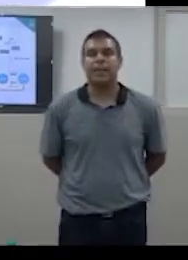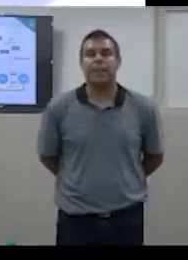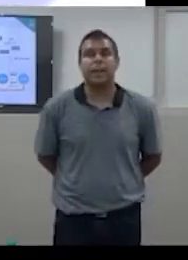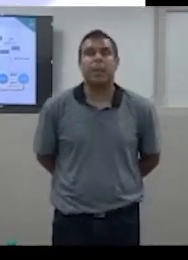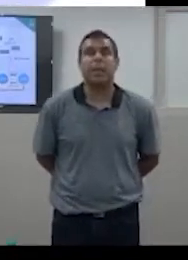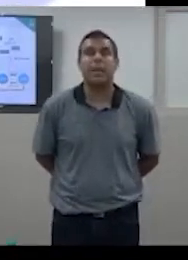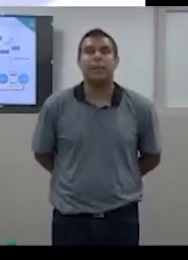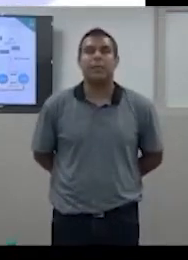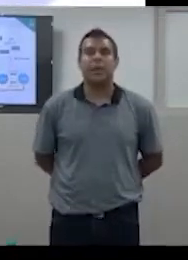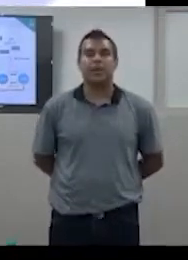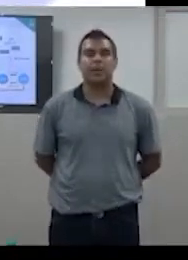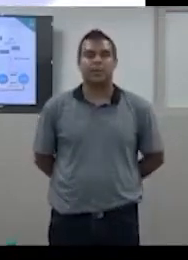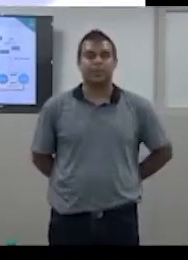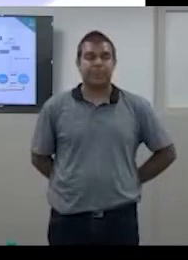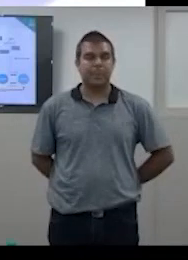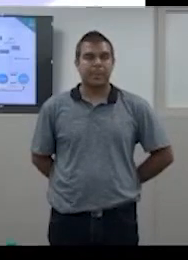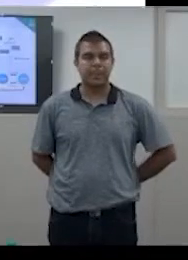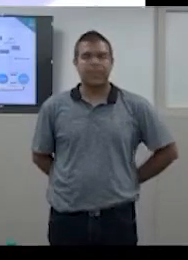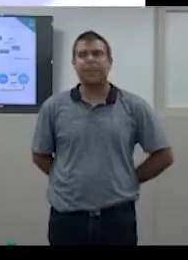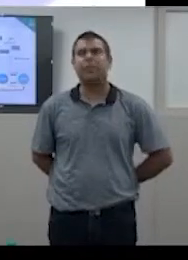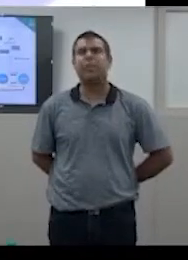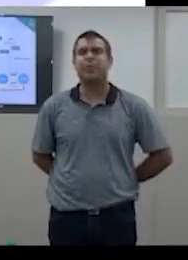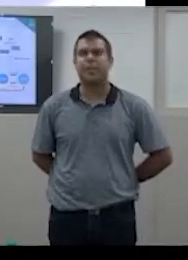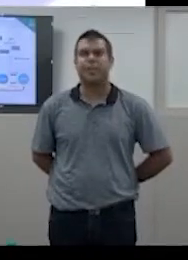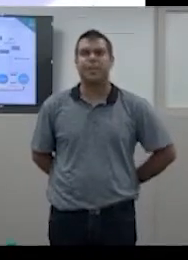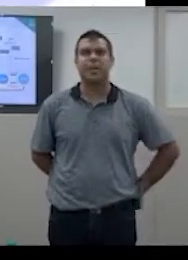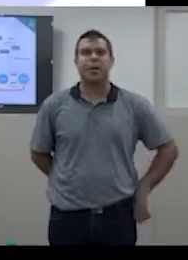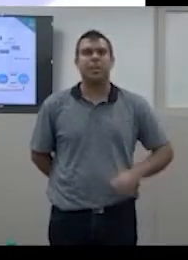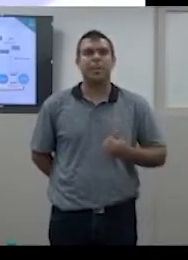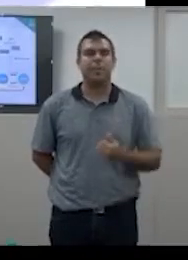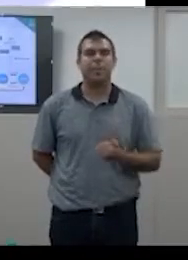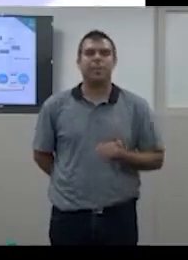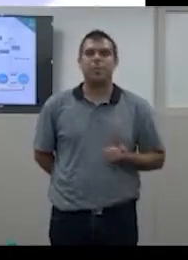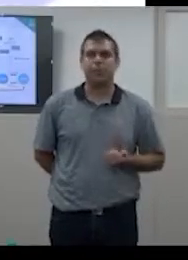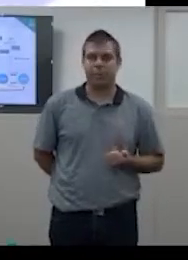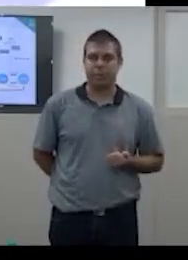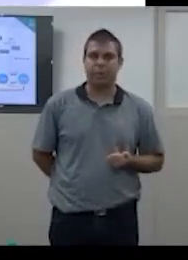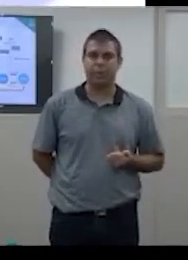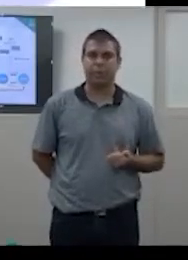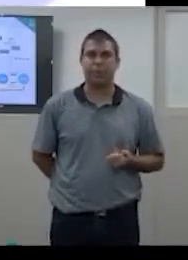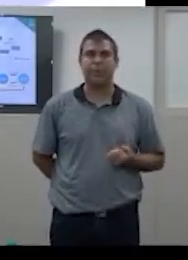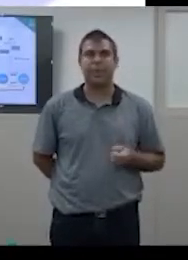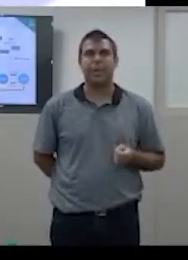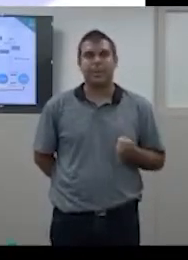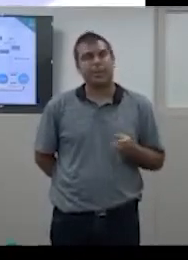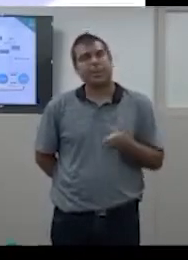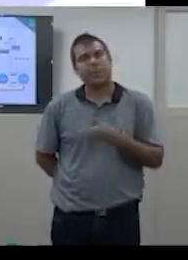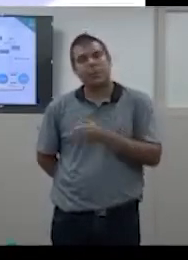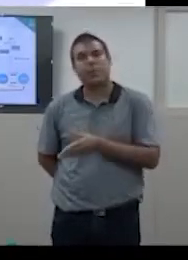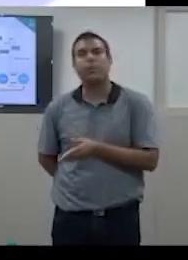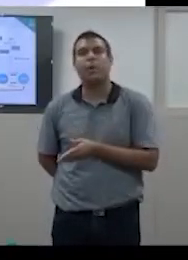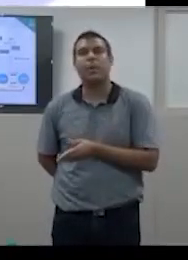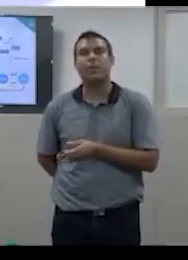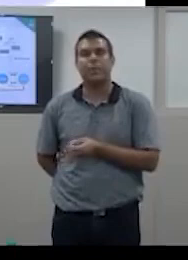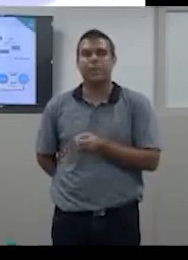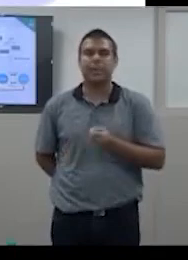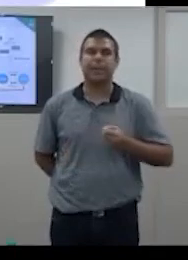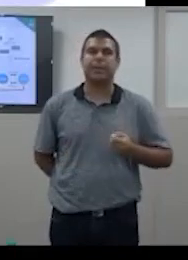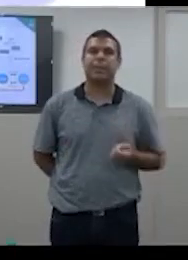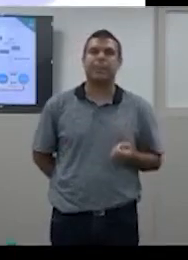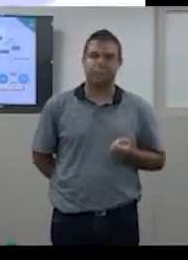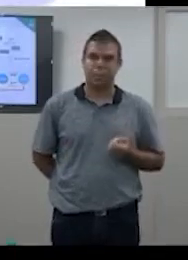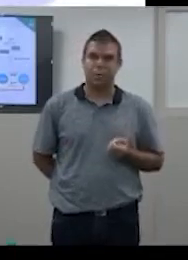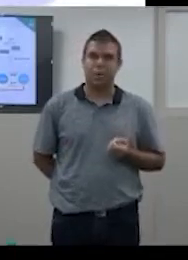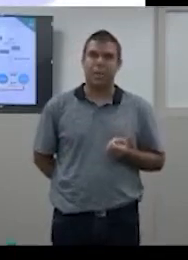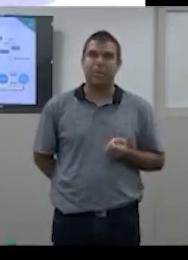que você vai ter isso aí? O que faz isso? Vamos pegar dois componentes. O primeiro deles é o gelo seco. Então, assim, talvez não seja tão usual para vocês,